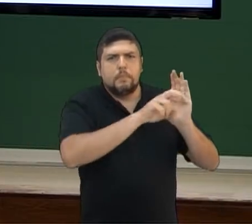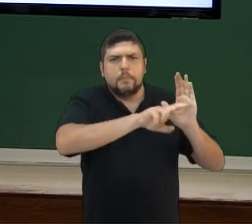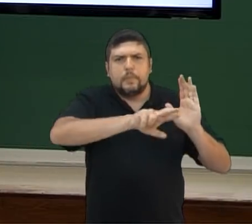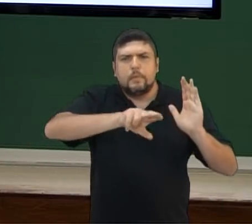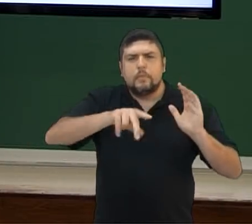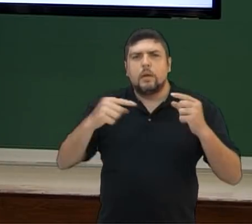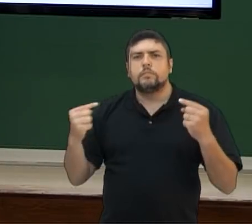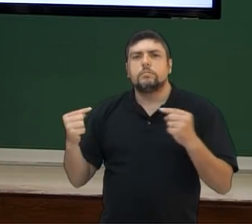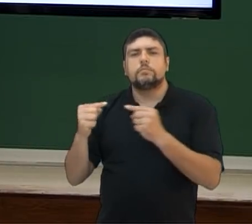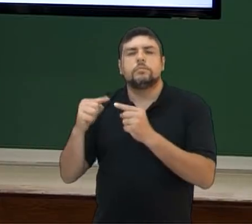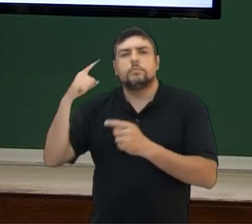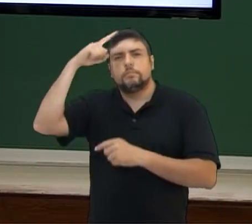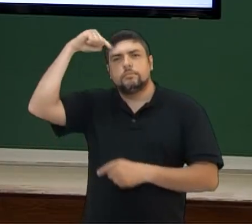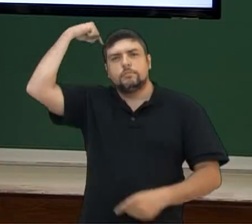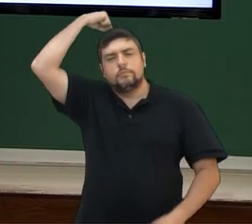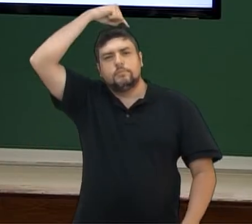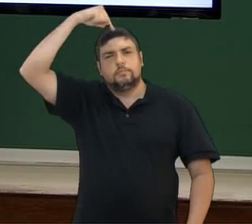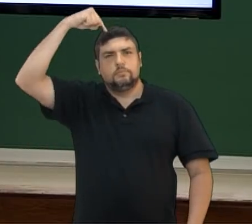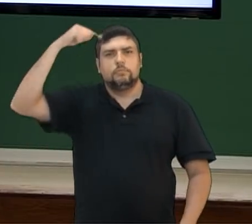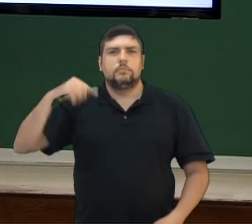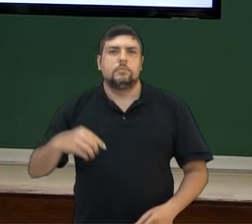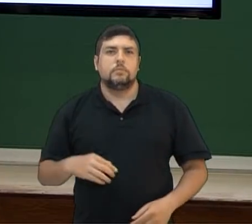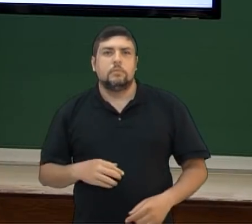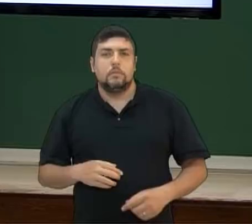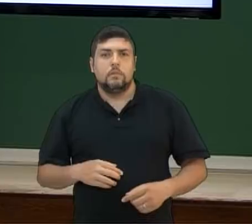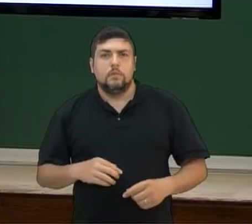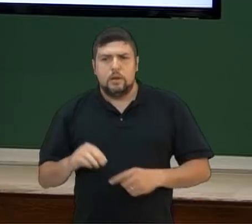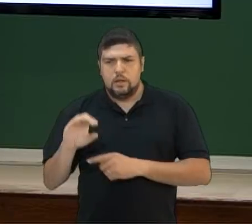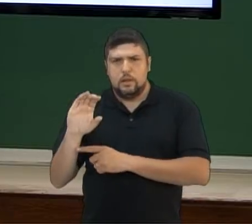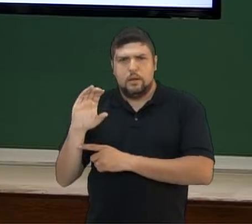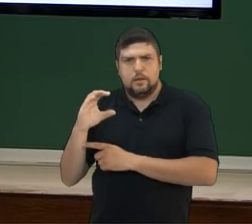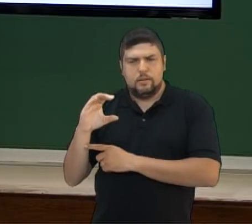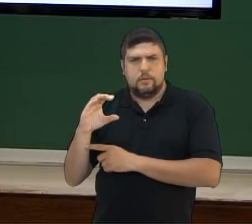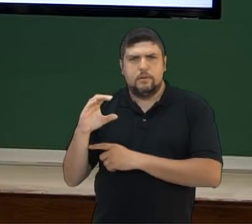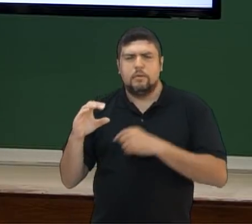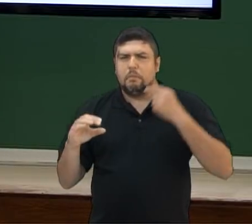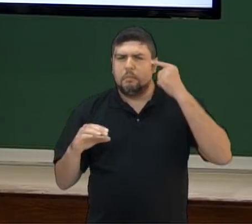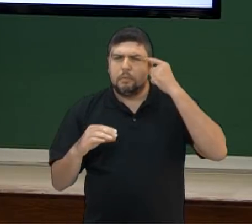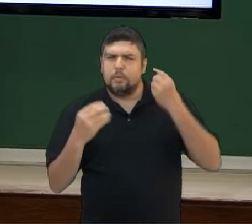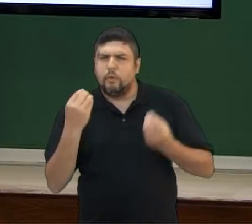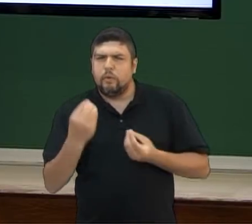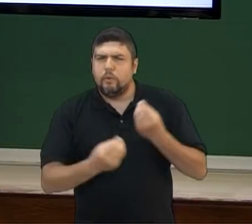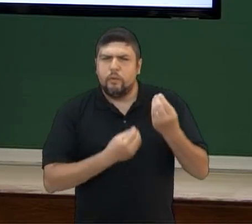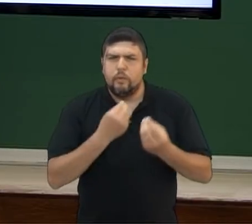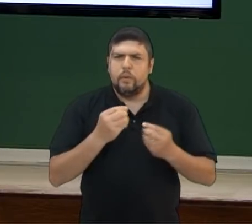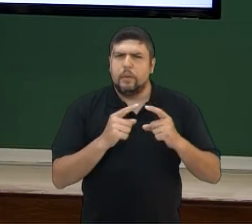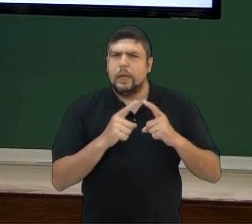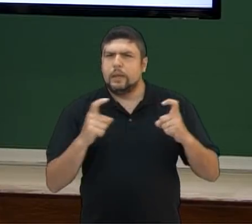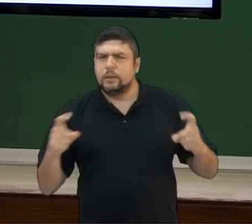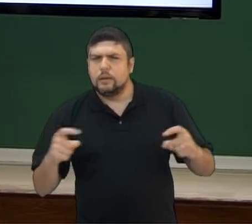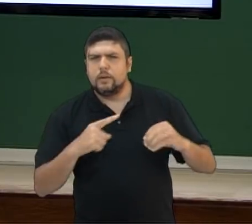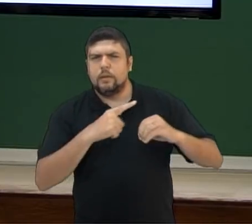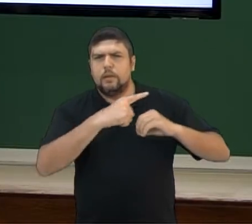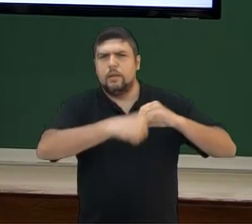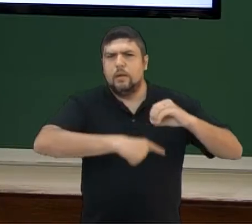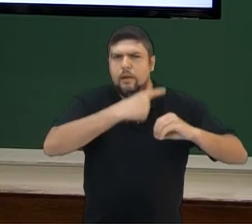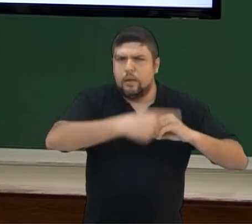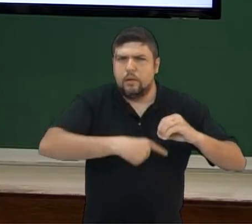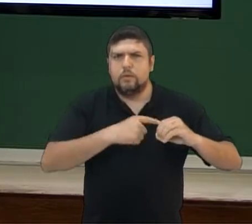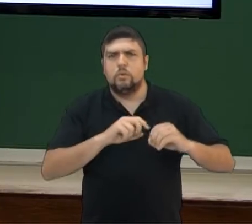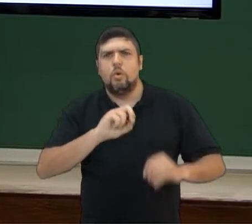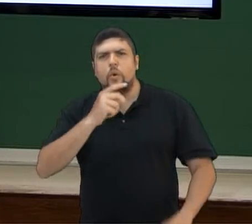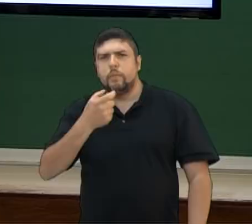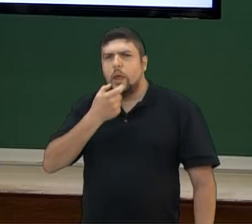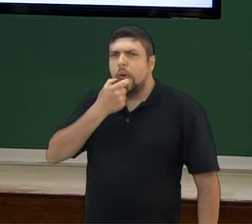sagrado. A ciência, bom, podíamos pensar aquele modelo do átomo representando a ciência, o rosto do Einstein, ou